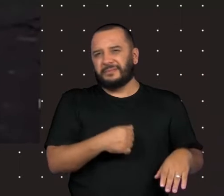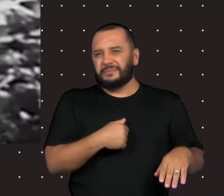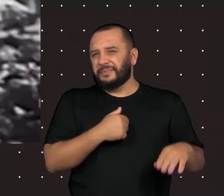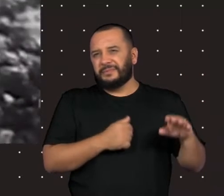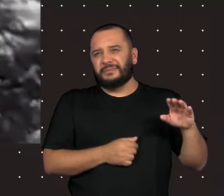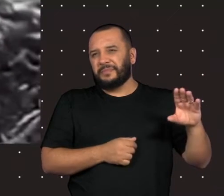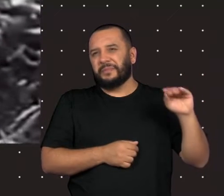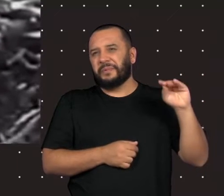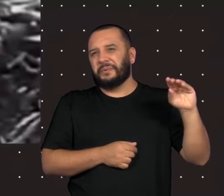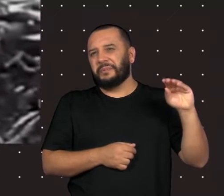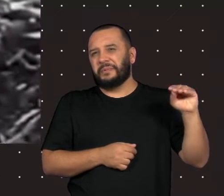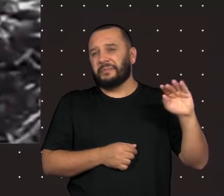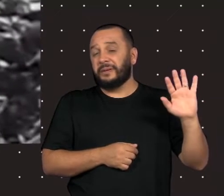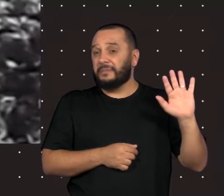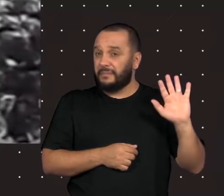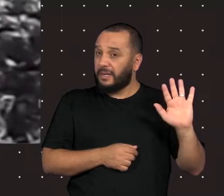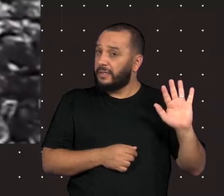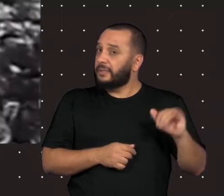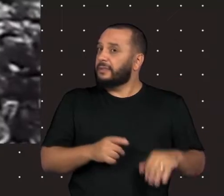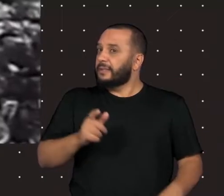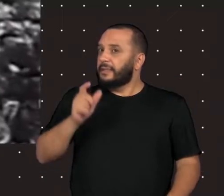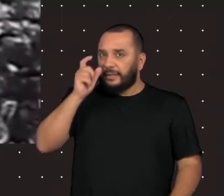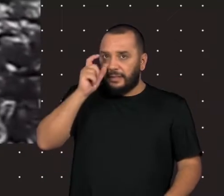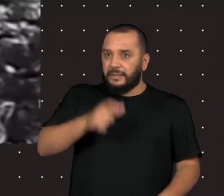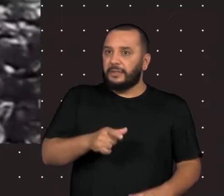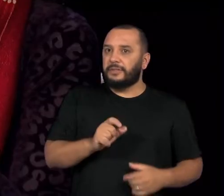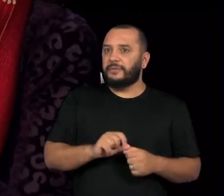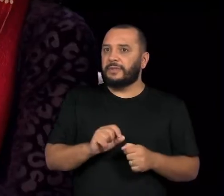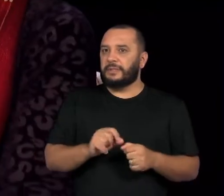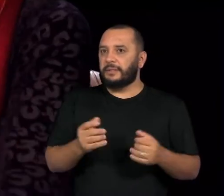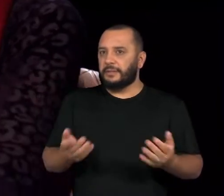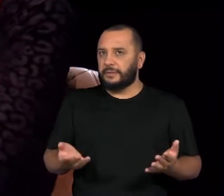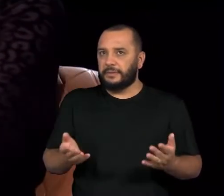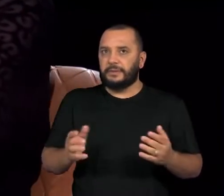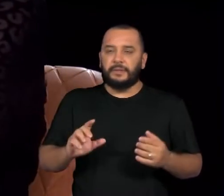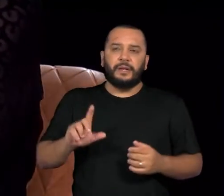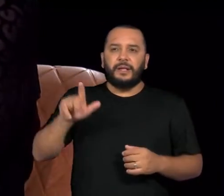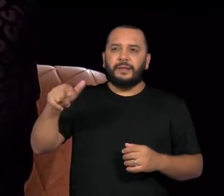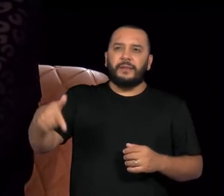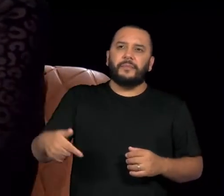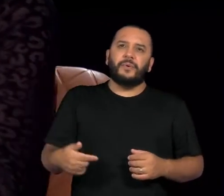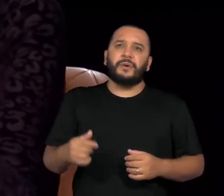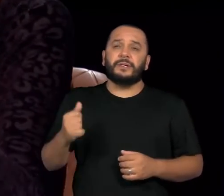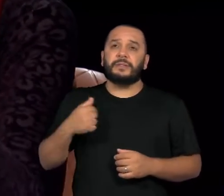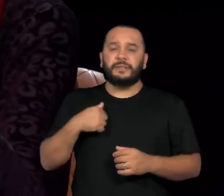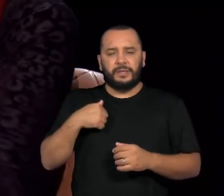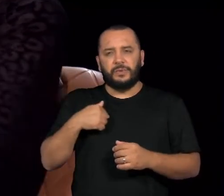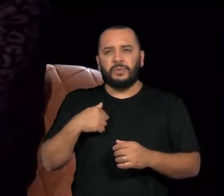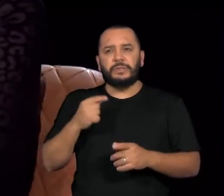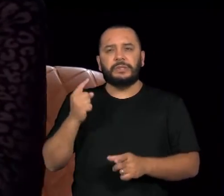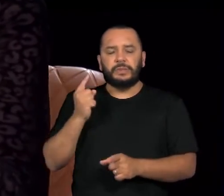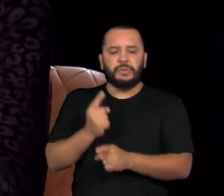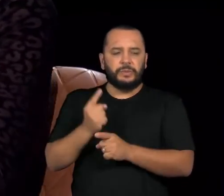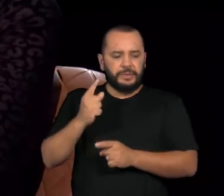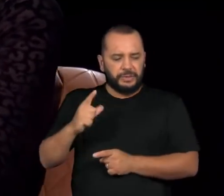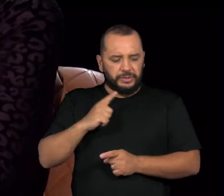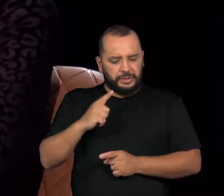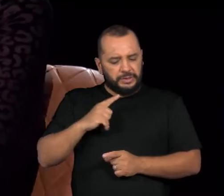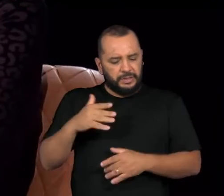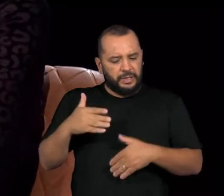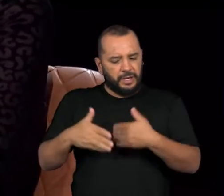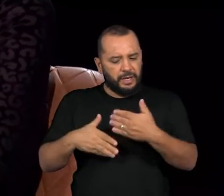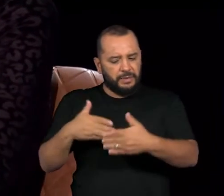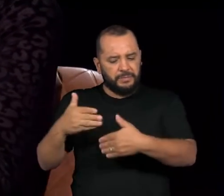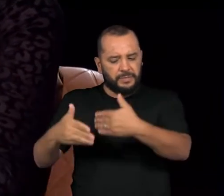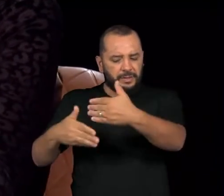tudo mais, né? Mas era interessante fazer e tudo. Depois, mais tarde, eu descobri que eu tinha caminhos para pegar um personagem